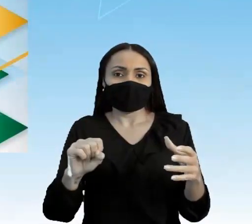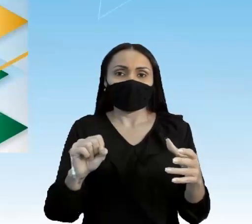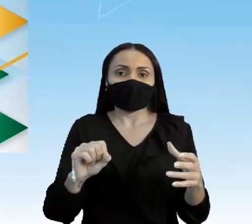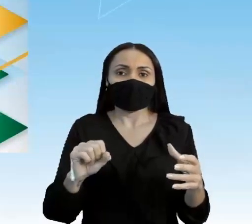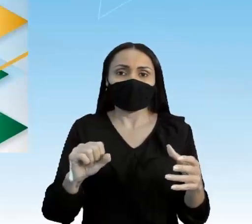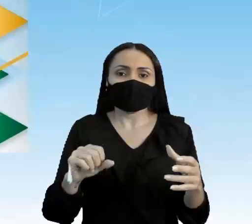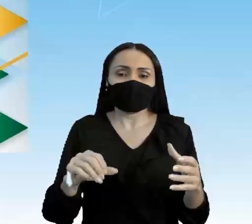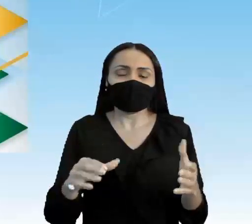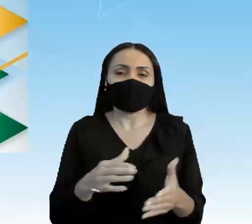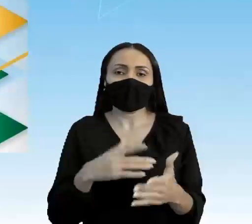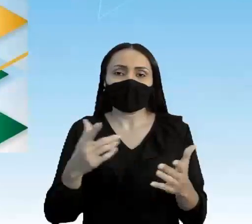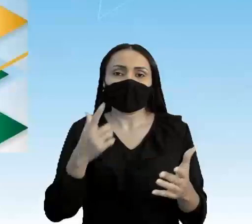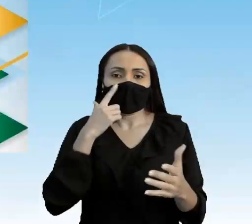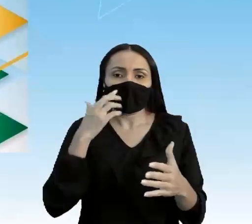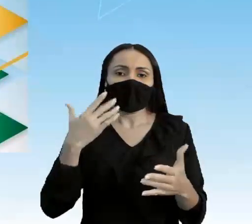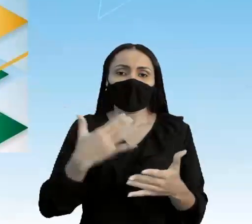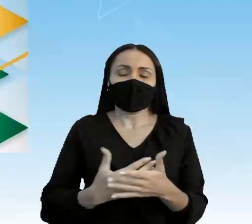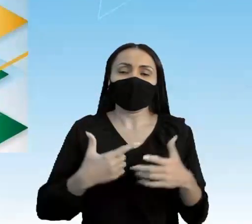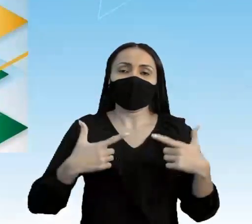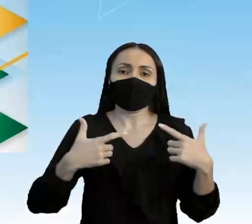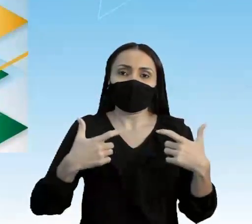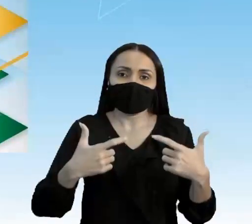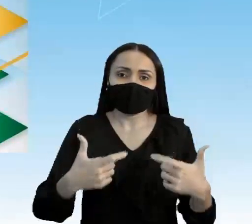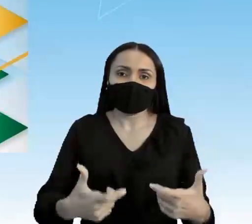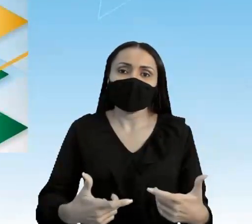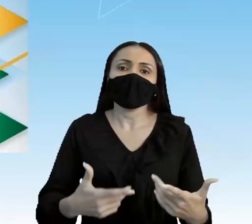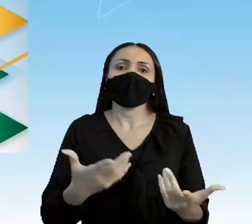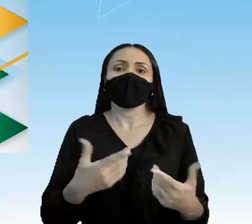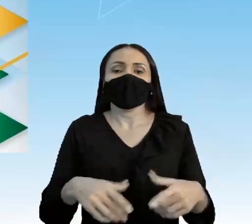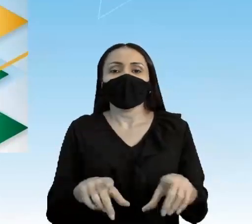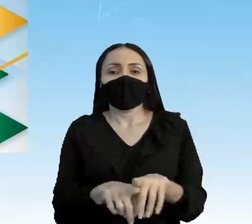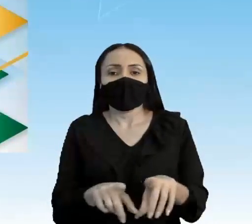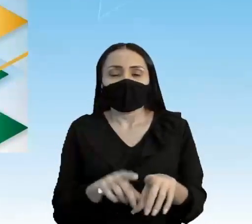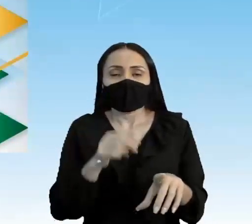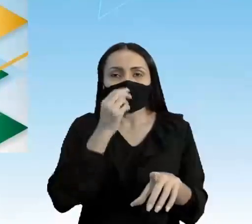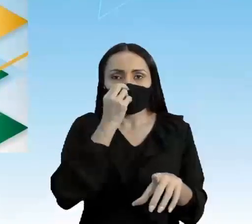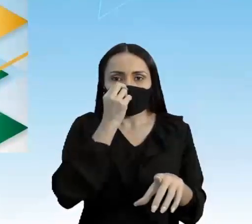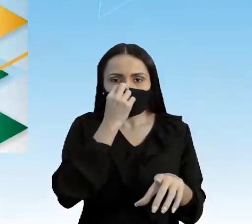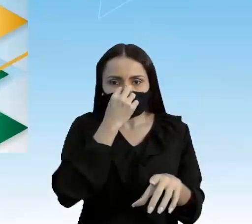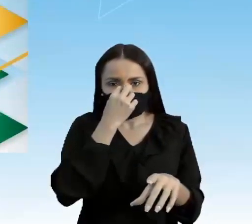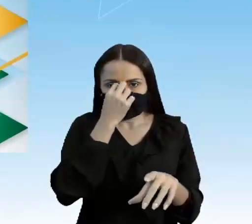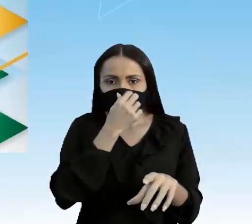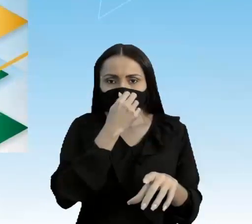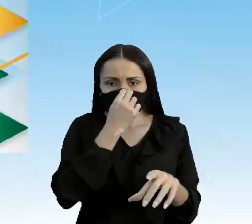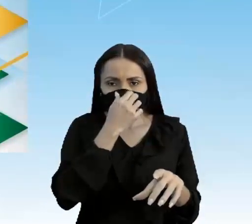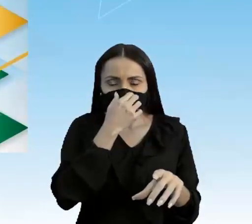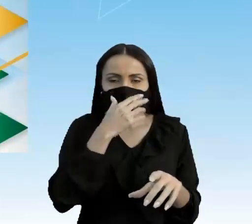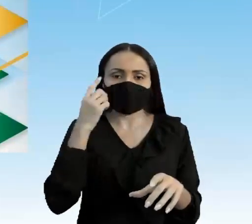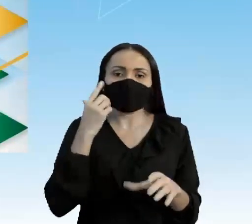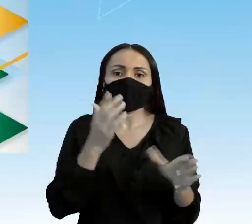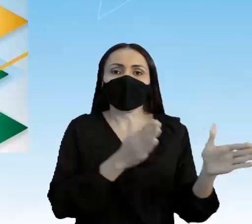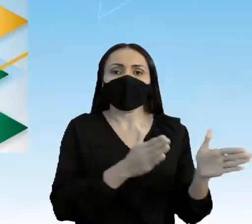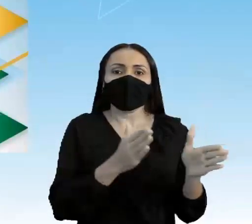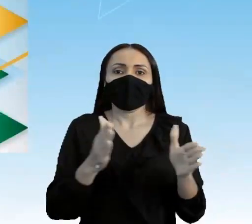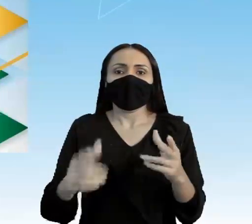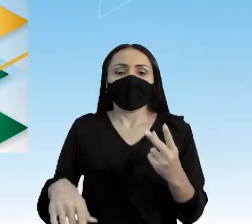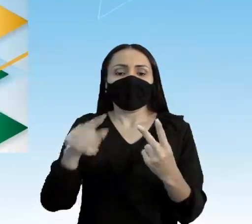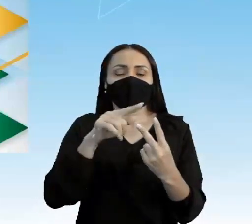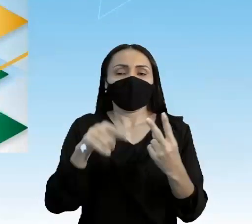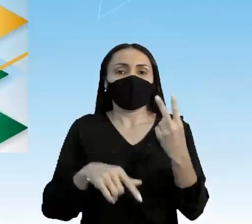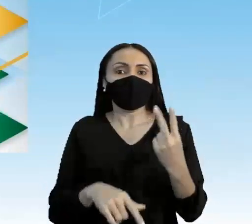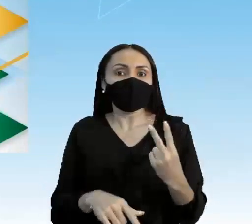realidade, vieram as guerras de independência, então, que pode ser dividida em duas fases,